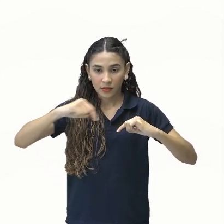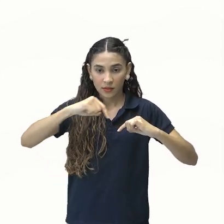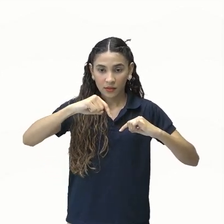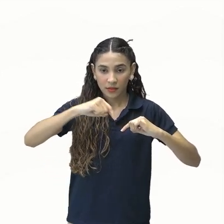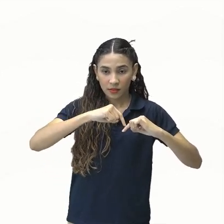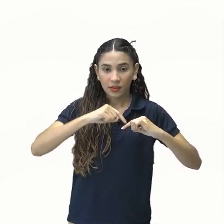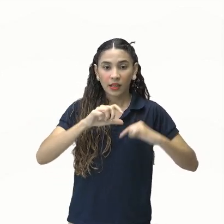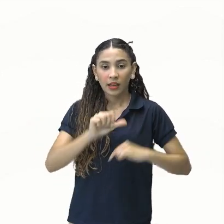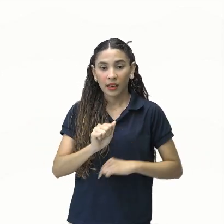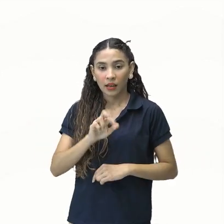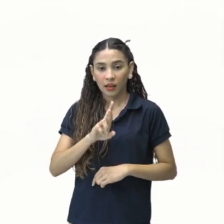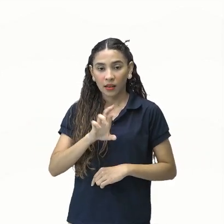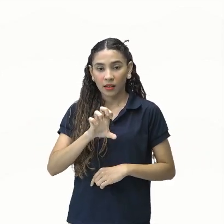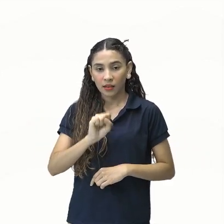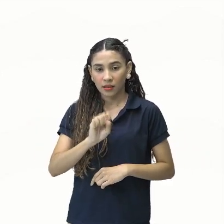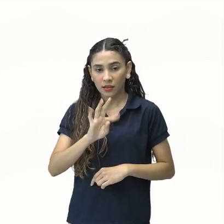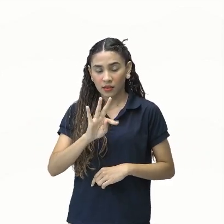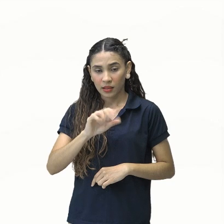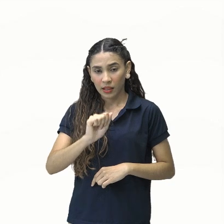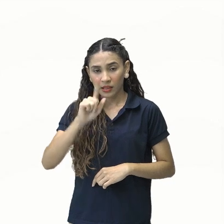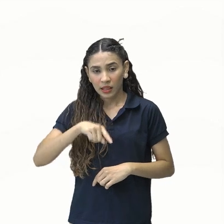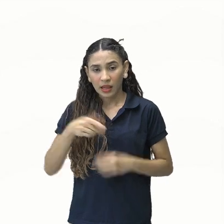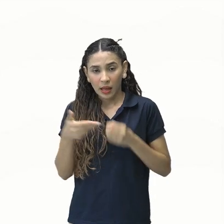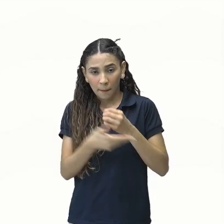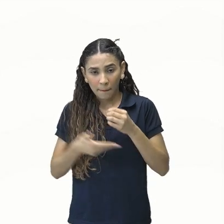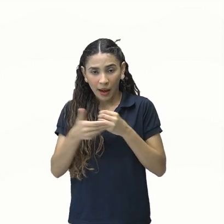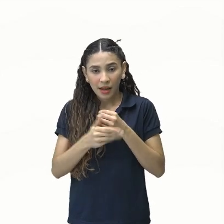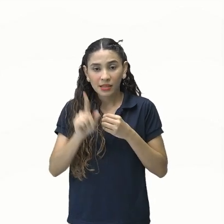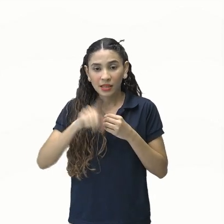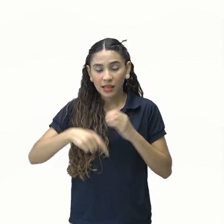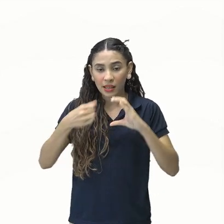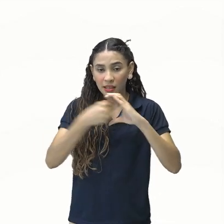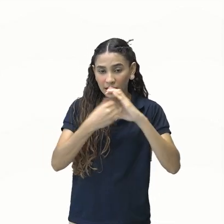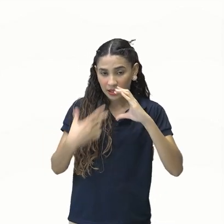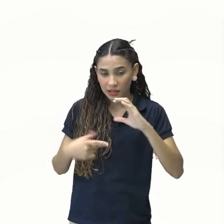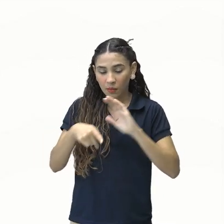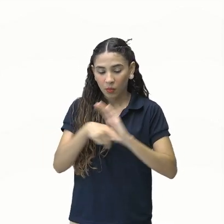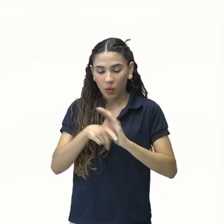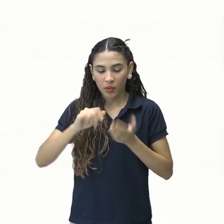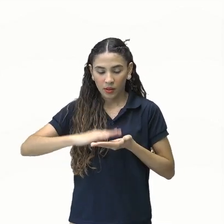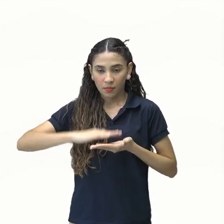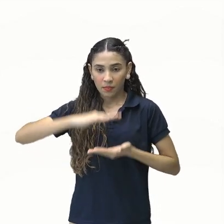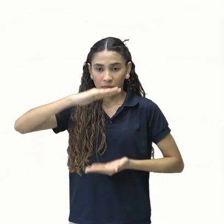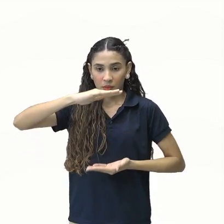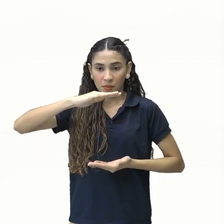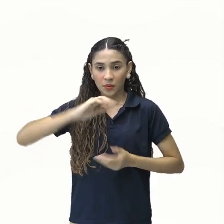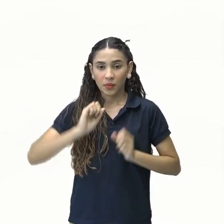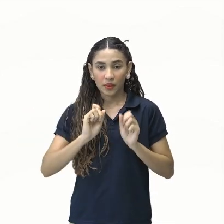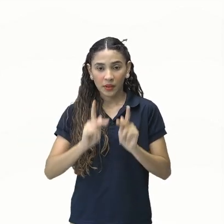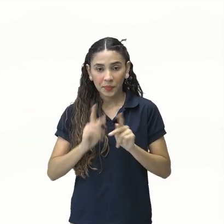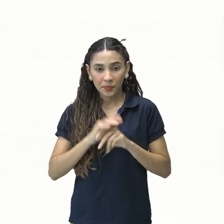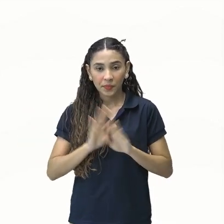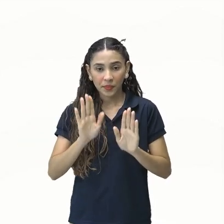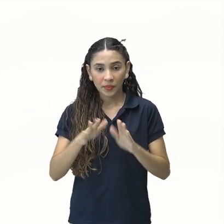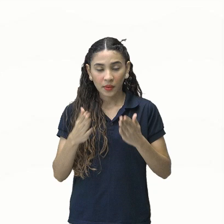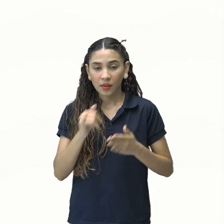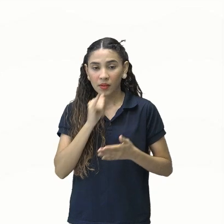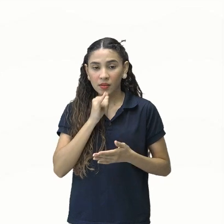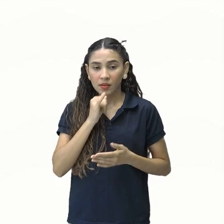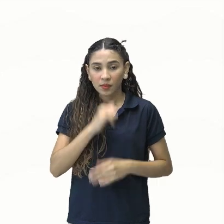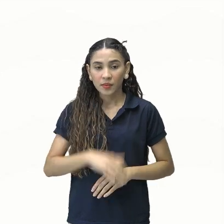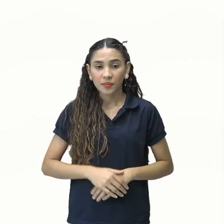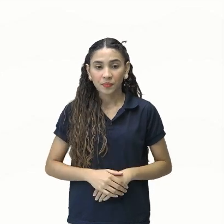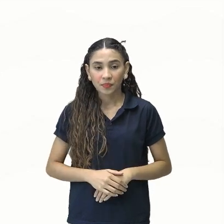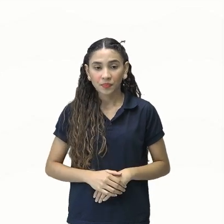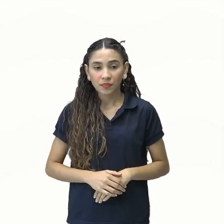ok? Esses daqui são os elementos do nosso prisma, tá? Então, os elementos que compõem o prisma